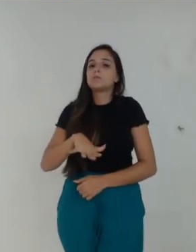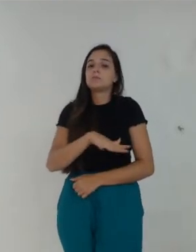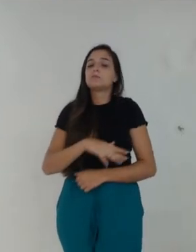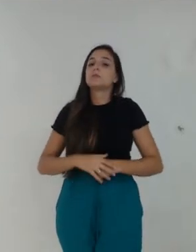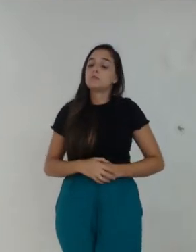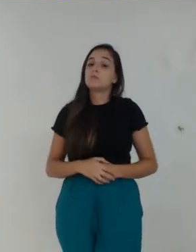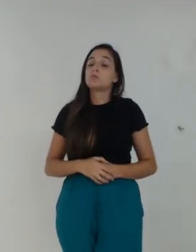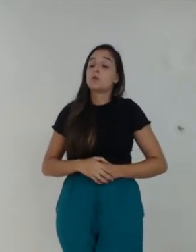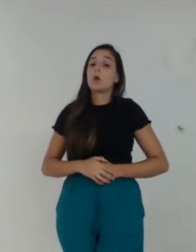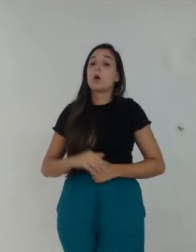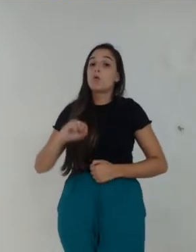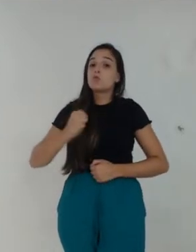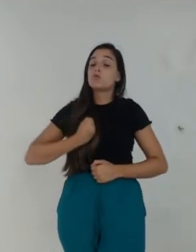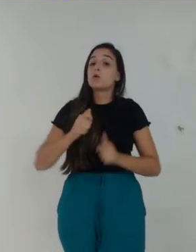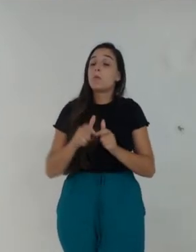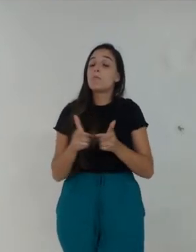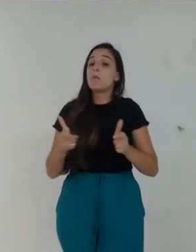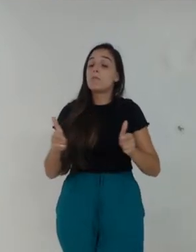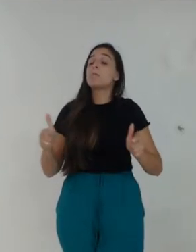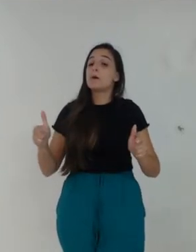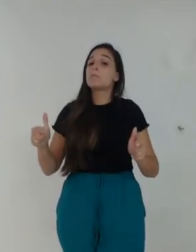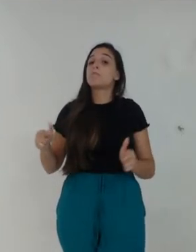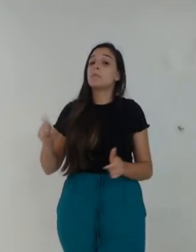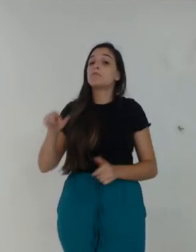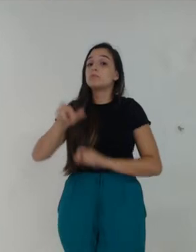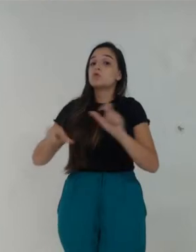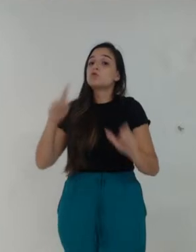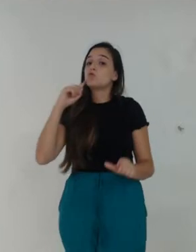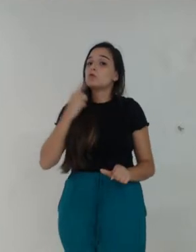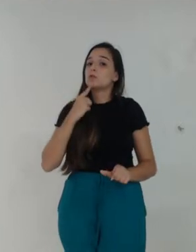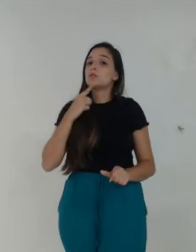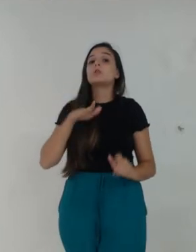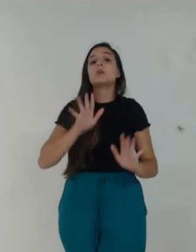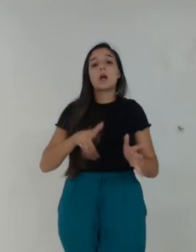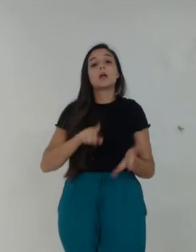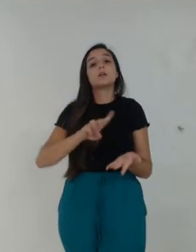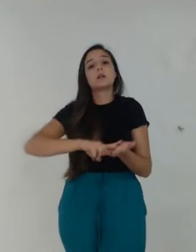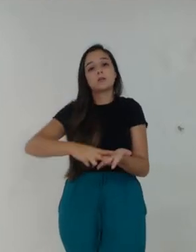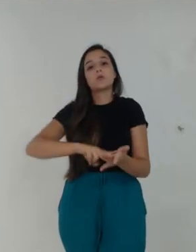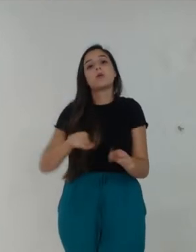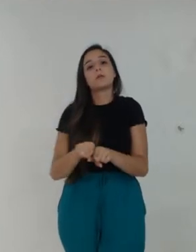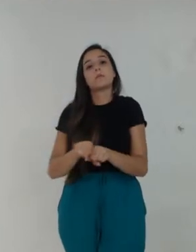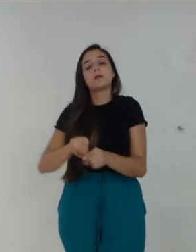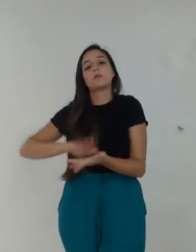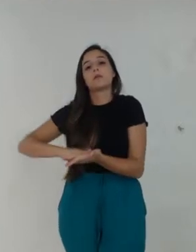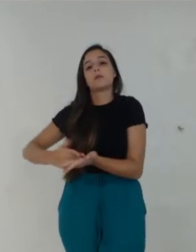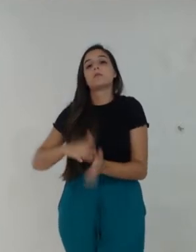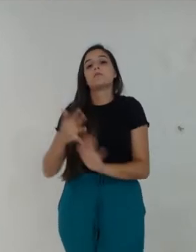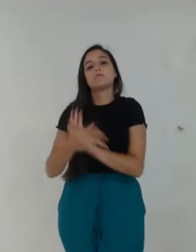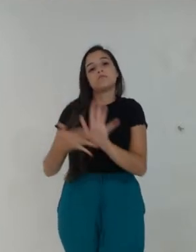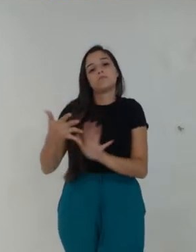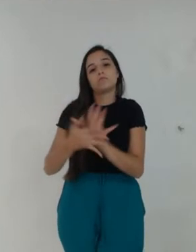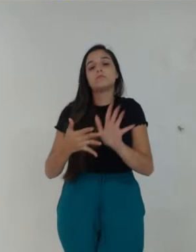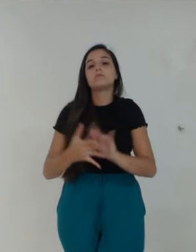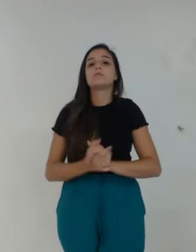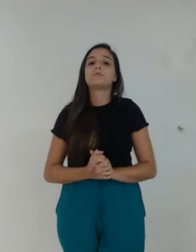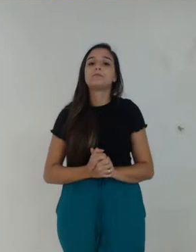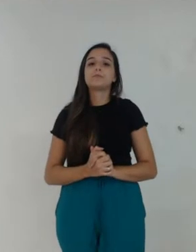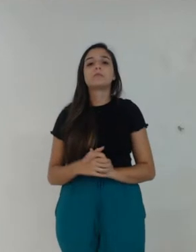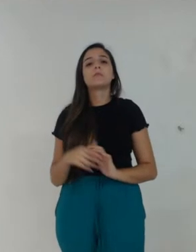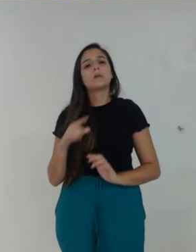também expressivo de pessoas surdas que são tradutoras e intérpretes de línguas de sinais.